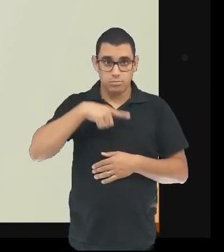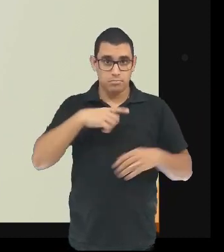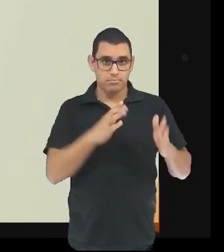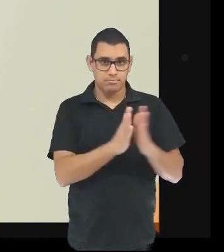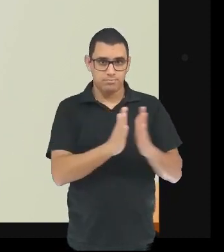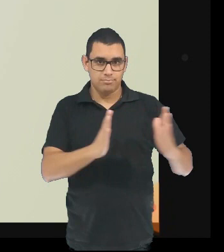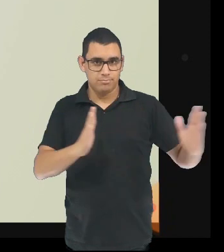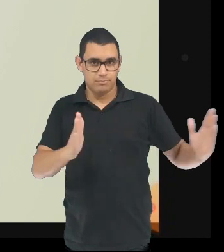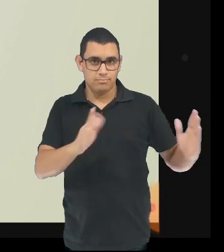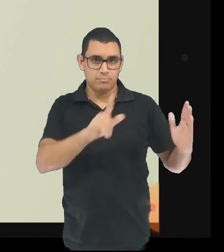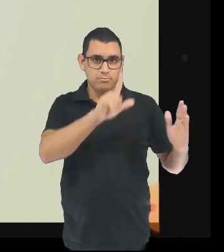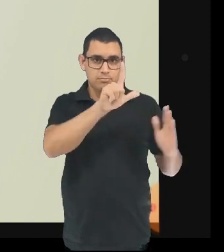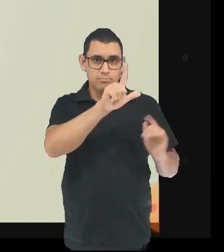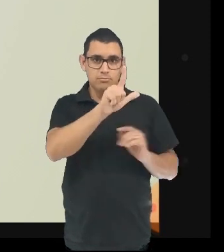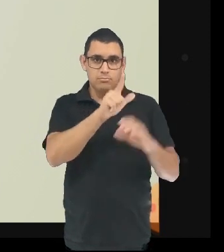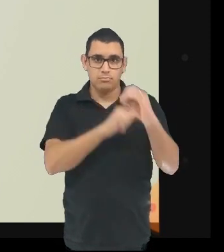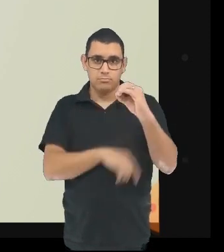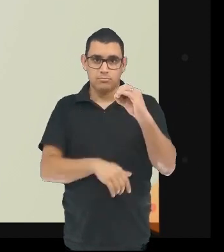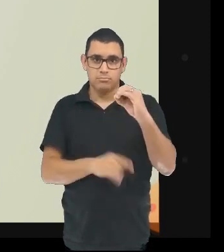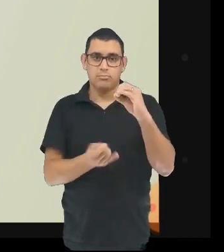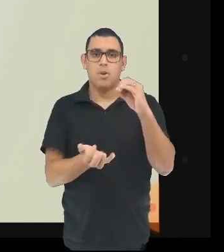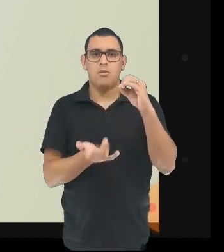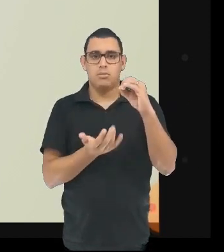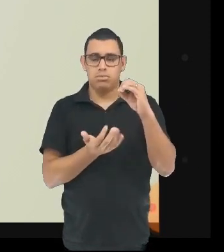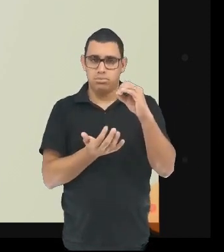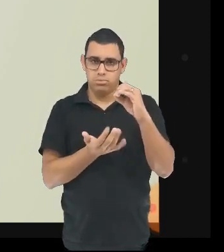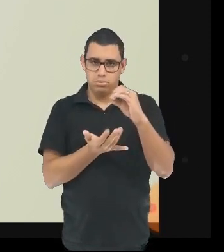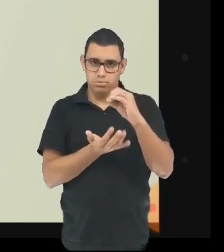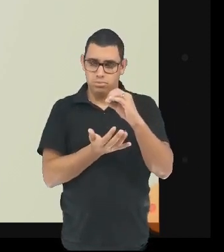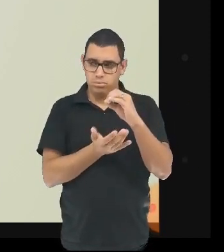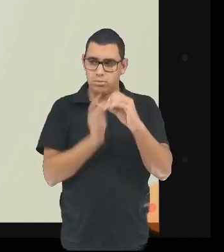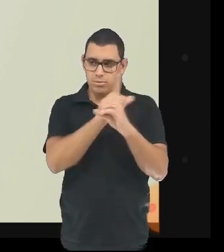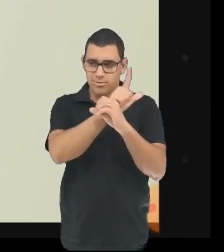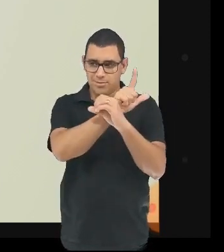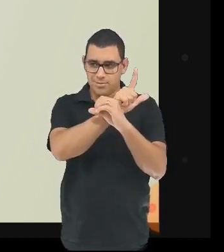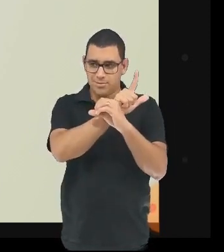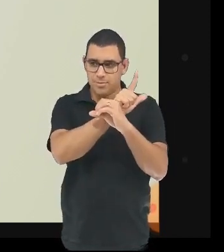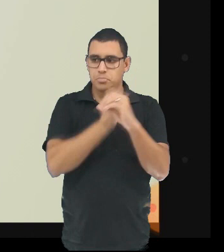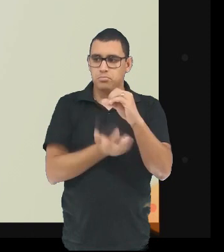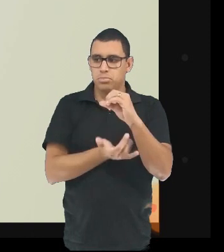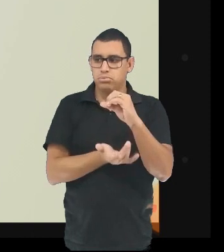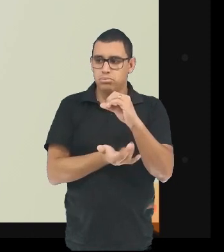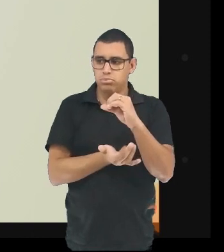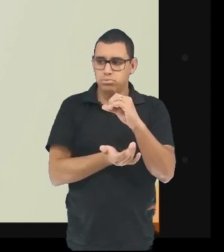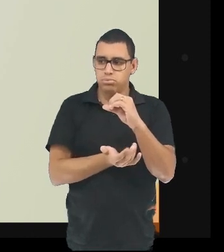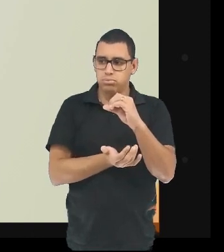que houve um aumento da temperatura e ela sofreu um